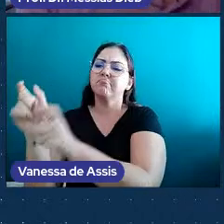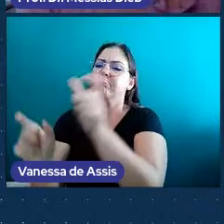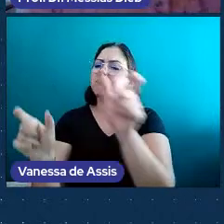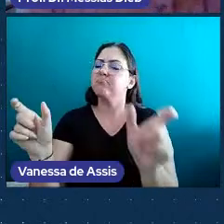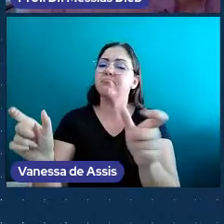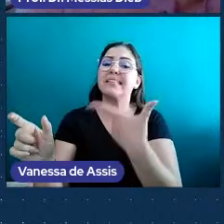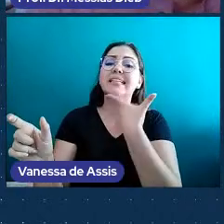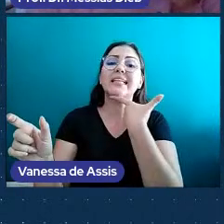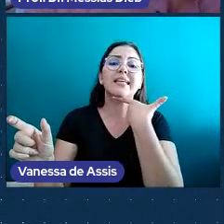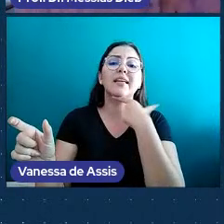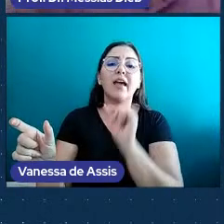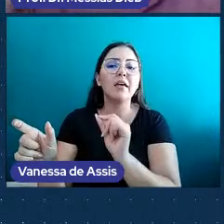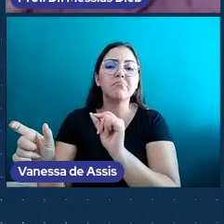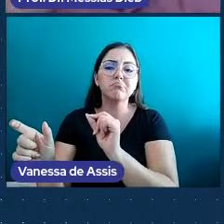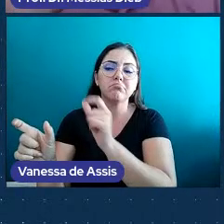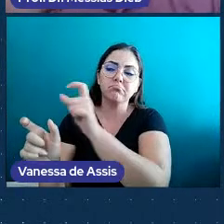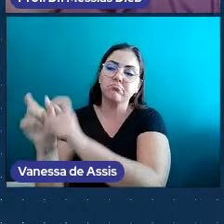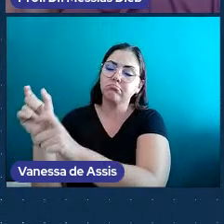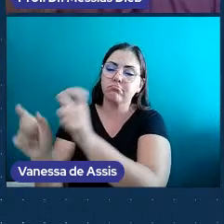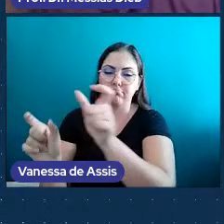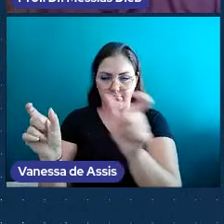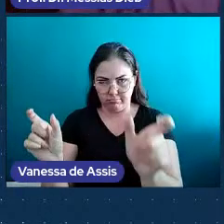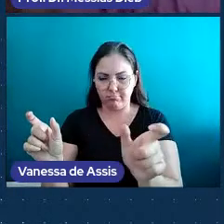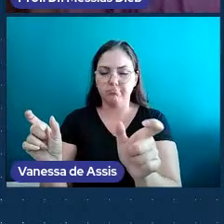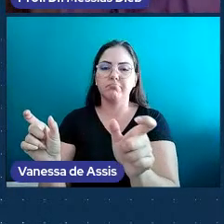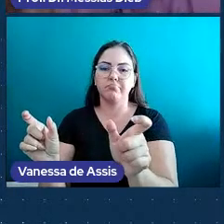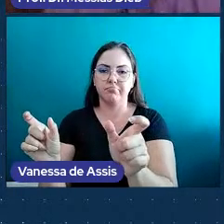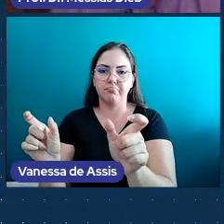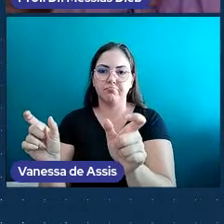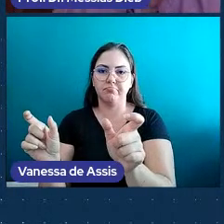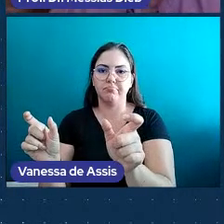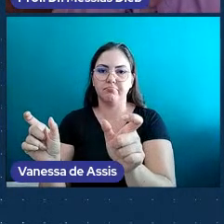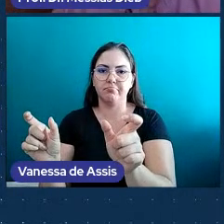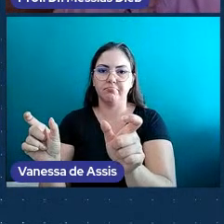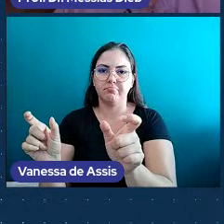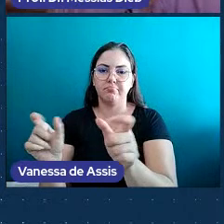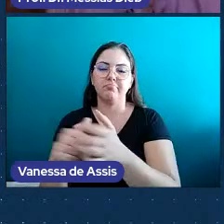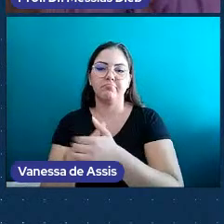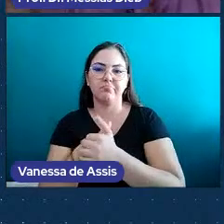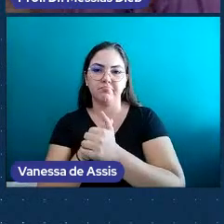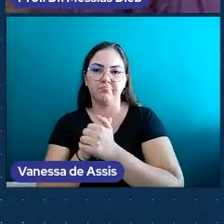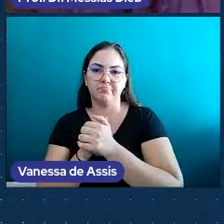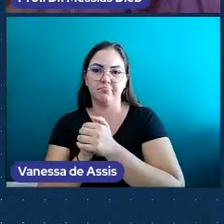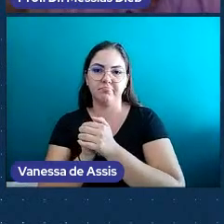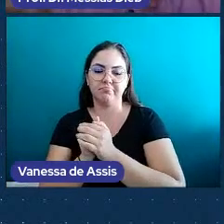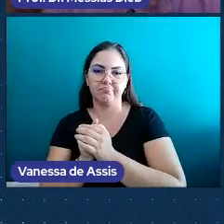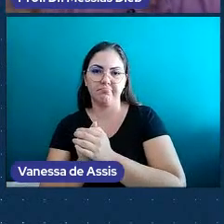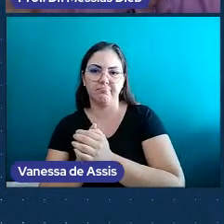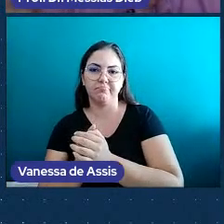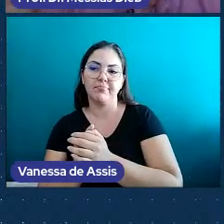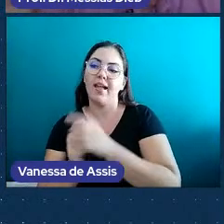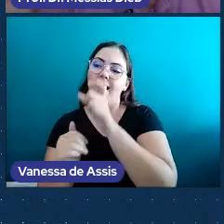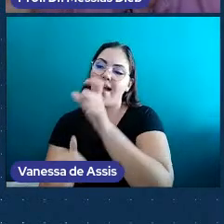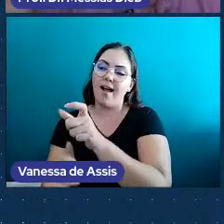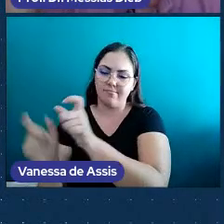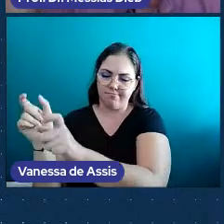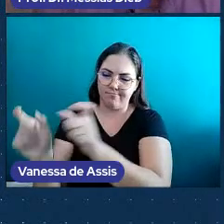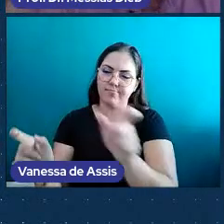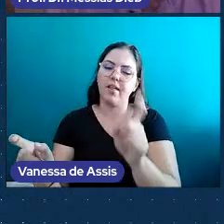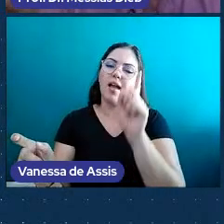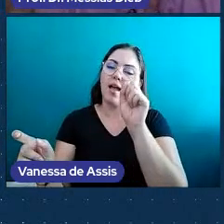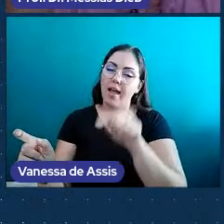Então, o que eu vou estudar? Sobre quem eu vou estudar? Nesse caso aqui, são estudantes, né? No caso,